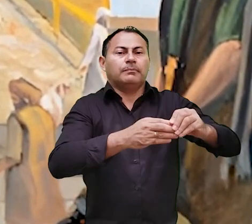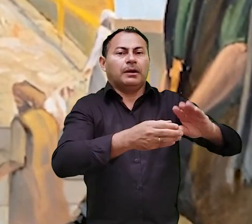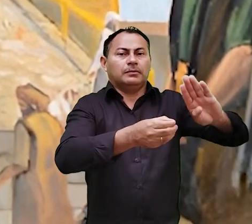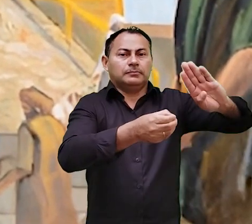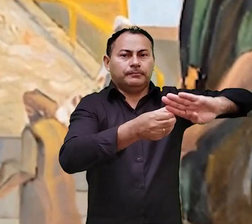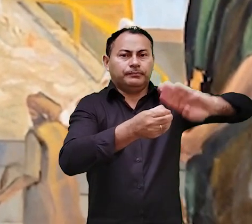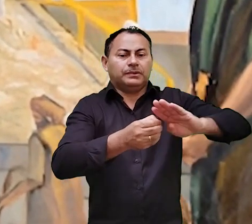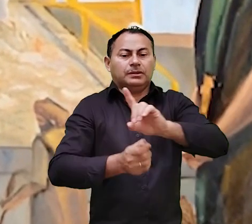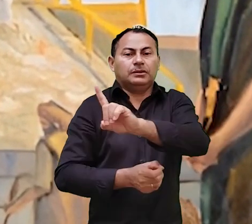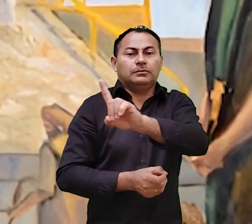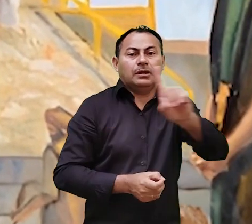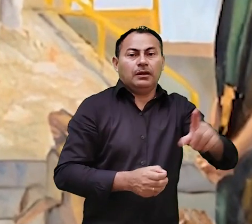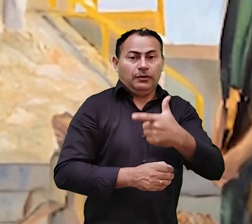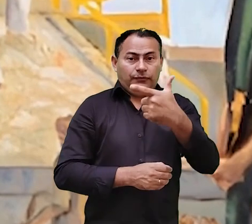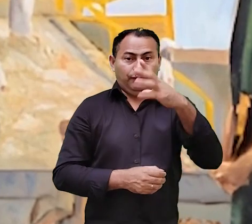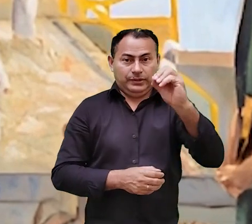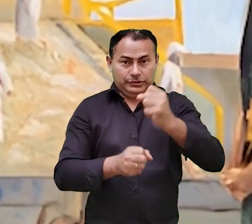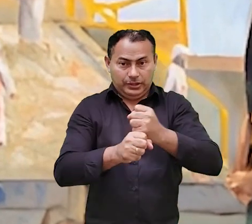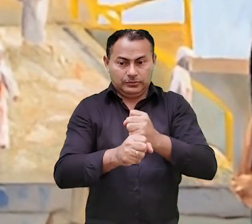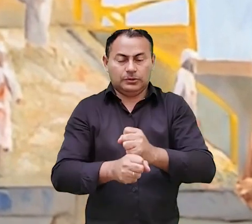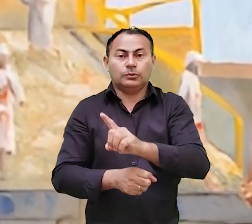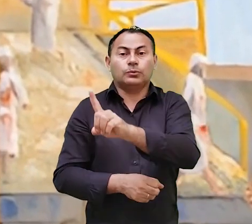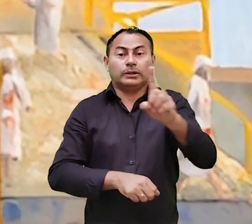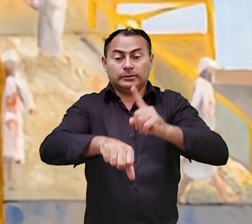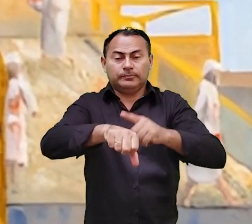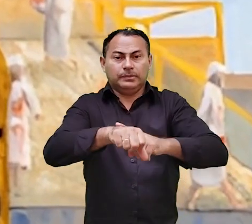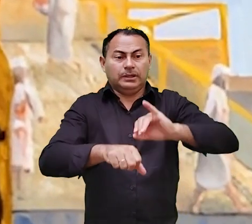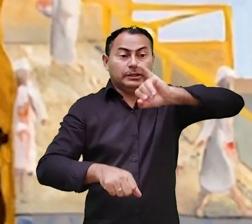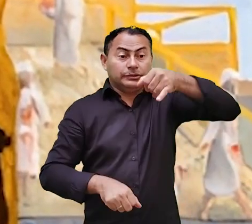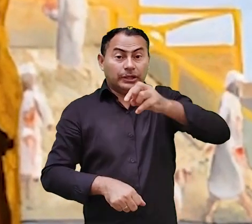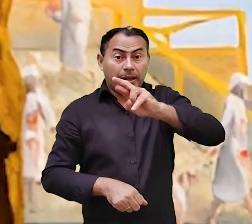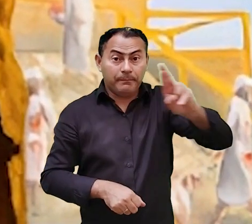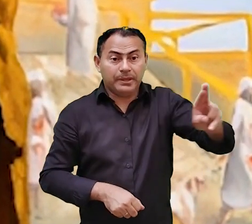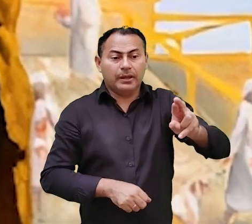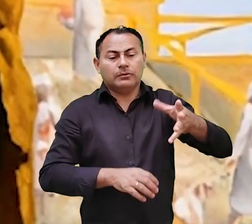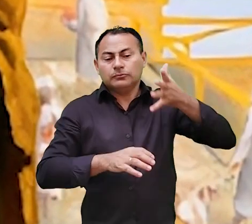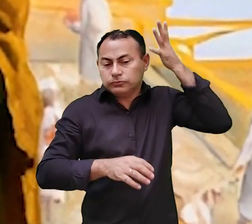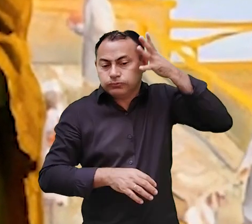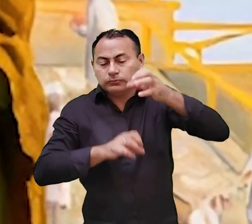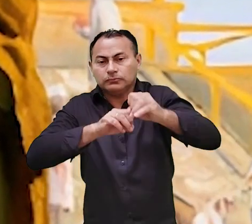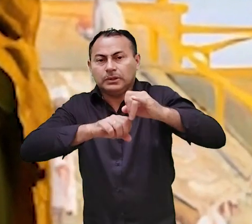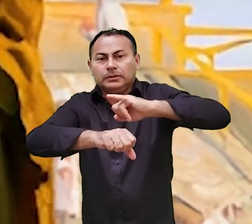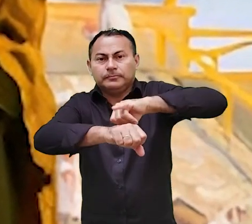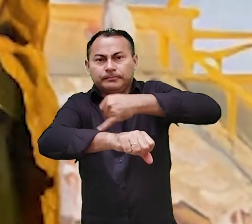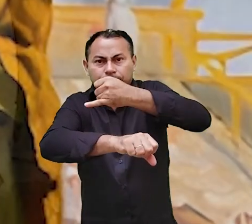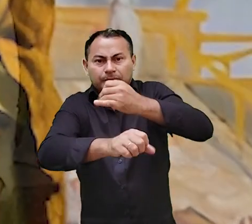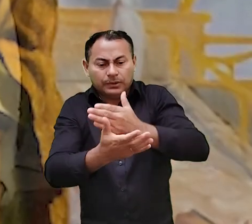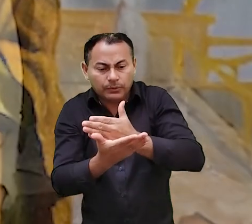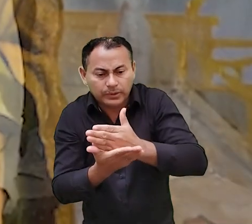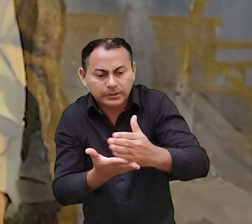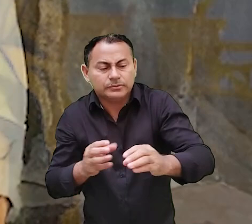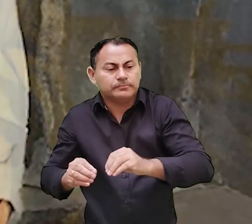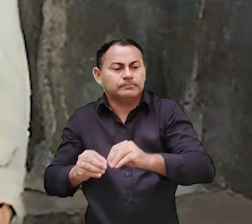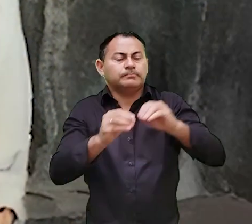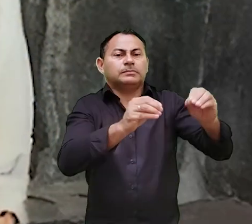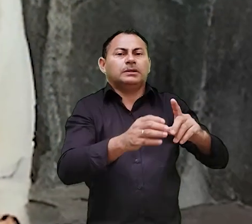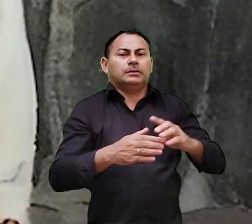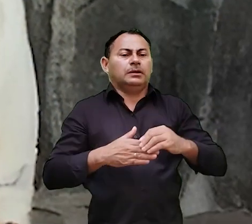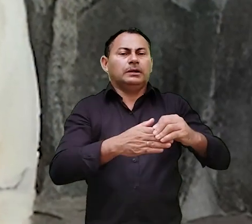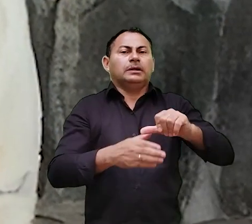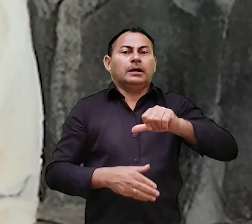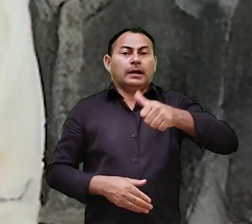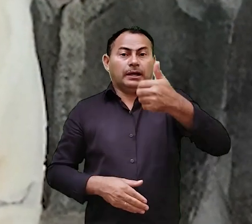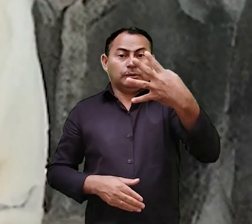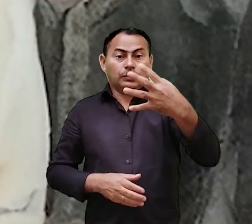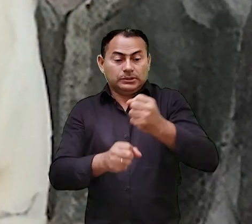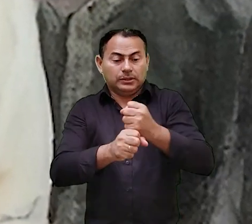Babilônia aconteceram num período de 20 anos. E durante todo este tempo Jeremias pregava em Jerusalém. No início dessas